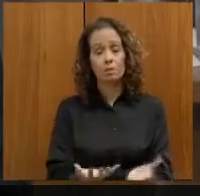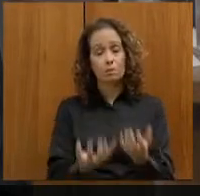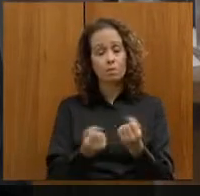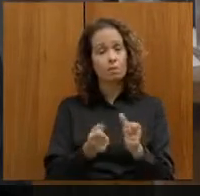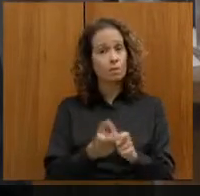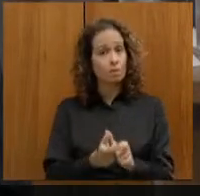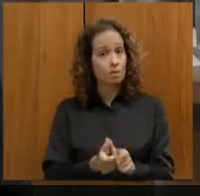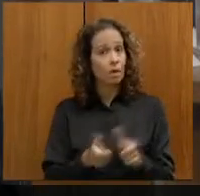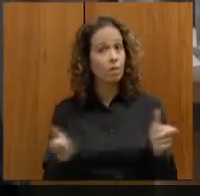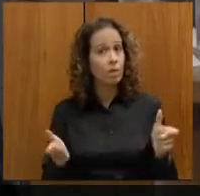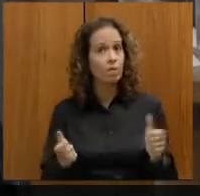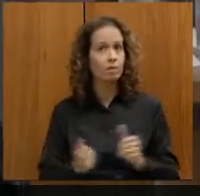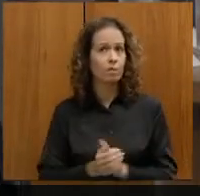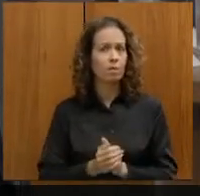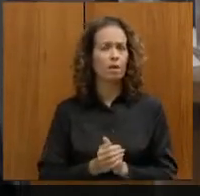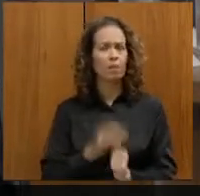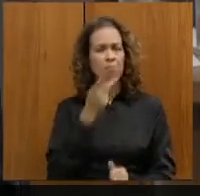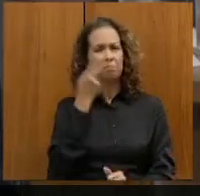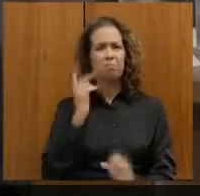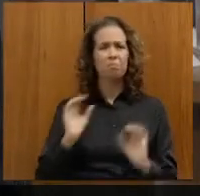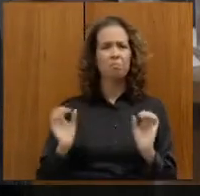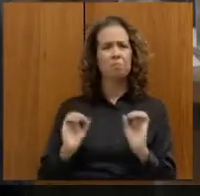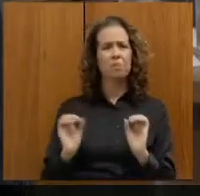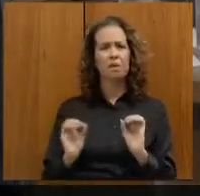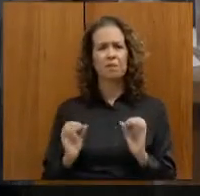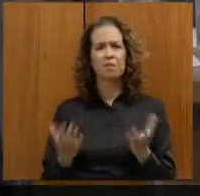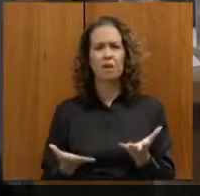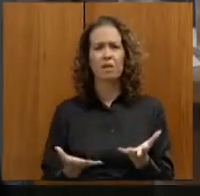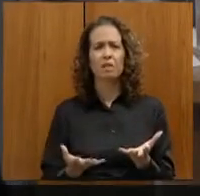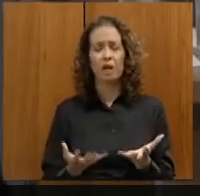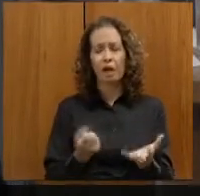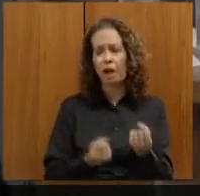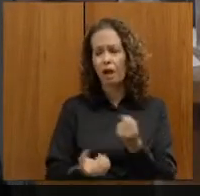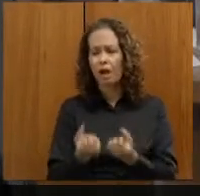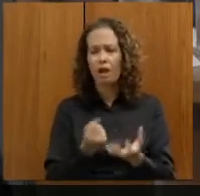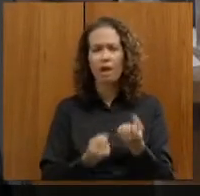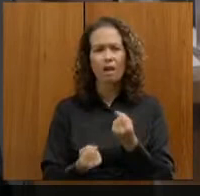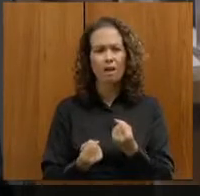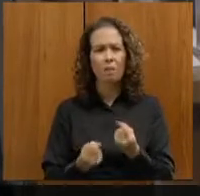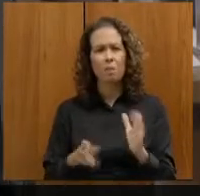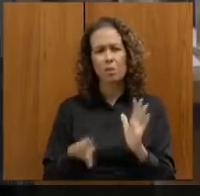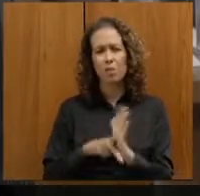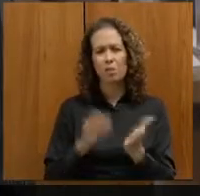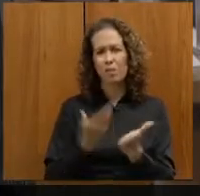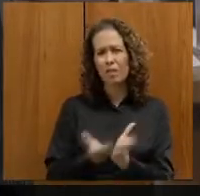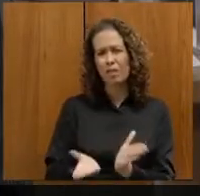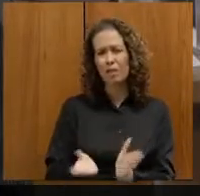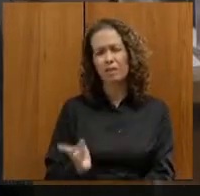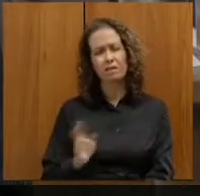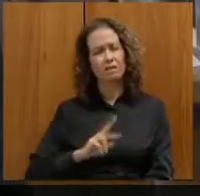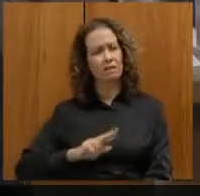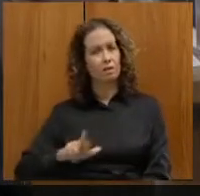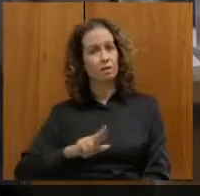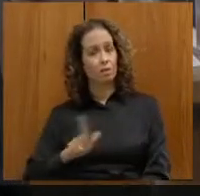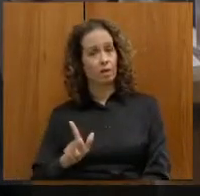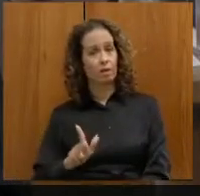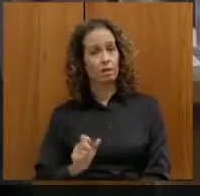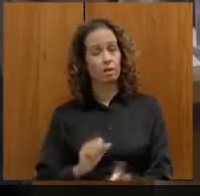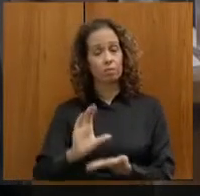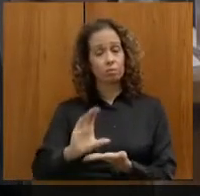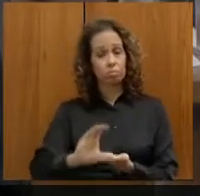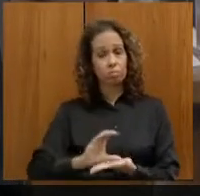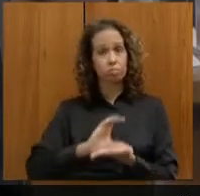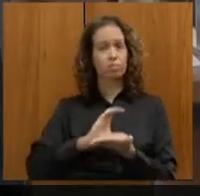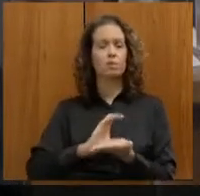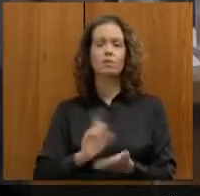arrecadação ninguém faz uma atração de investimento para perder arrecadação arrecadar o investimento